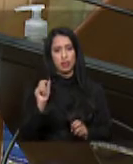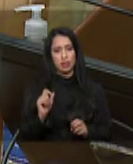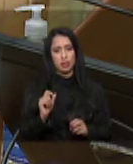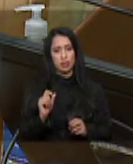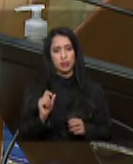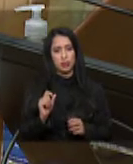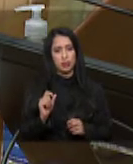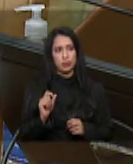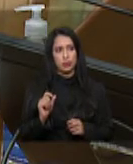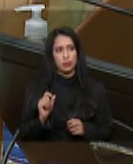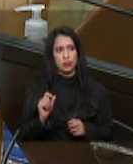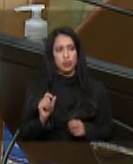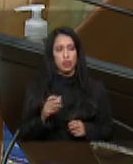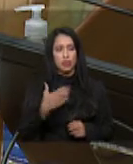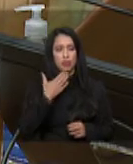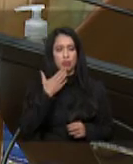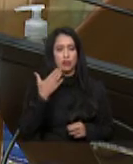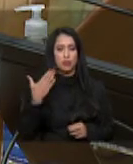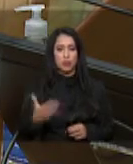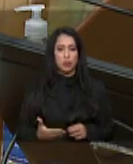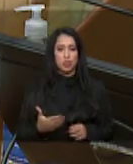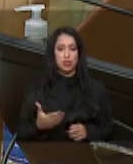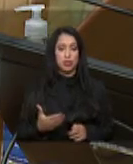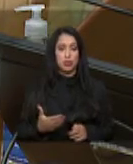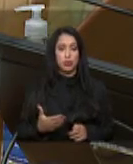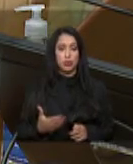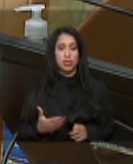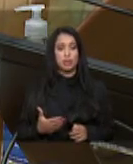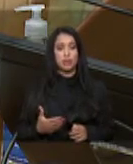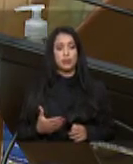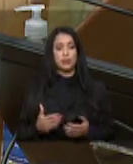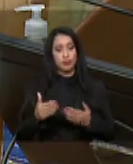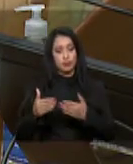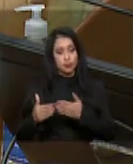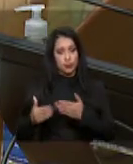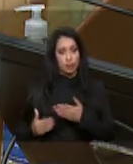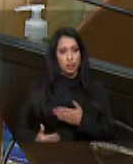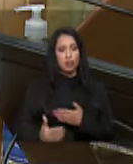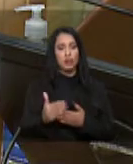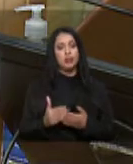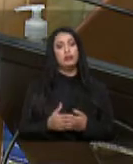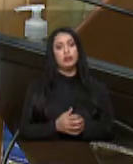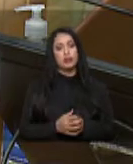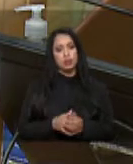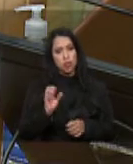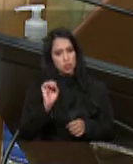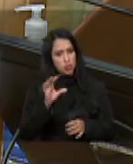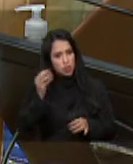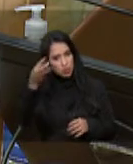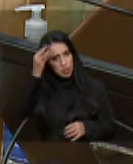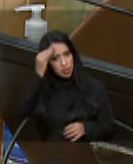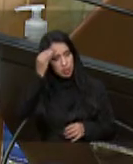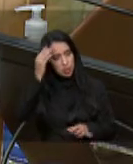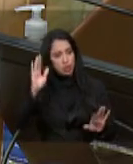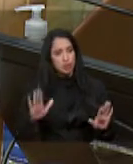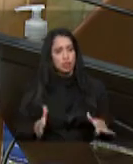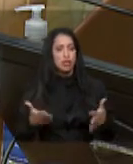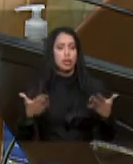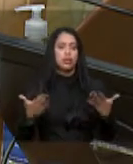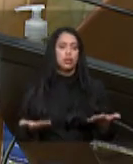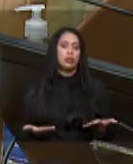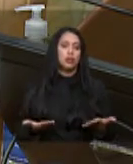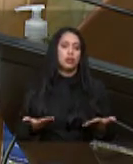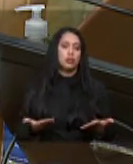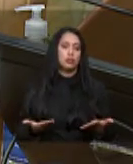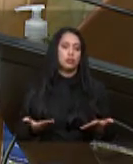afastado nos termos do pedido, com eficácia ex nunc. Tá bem. Muito obrigada, presidente. Quanto aos